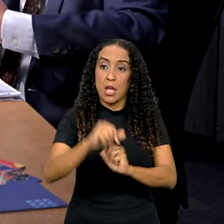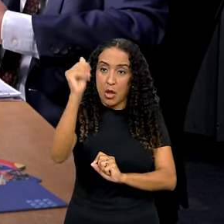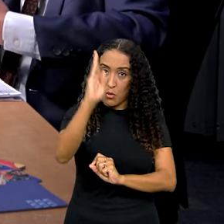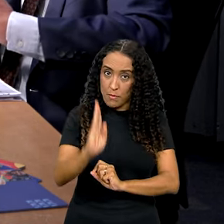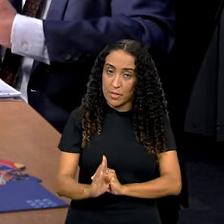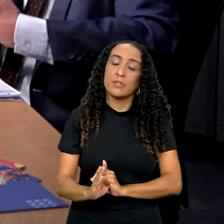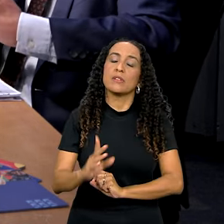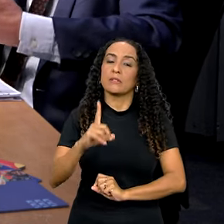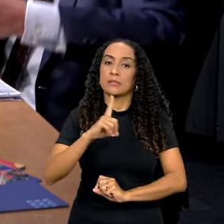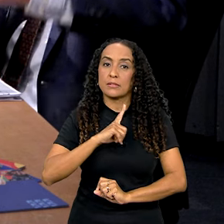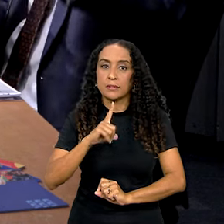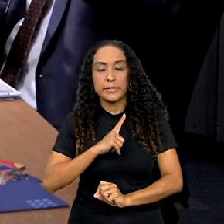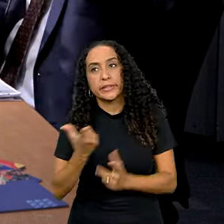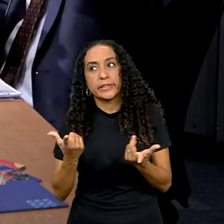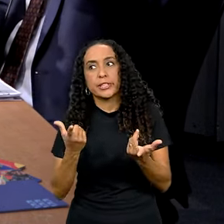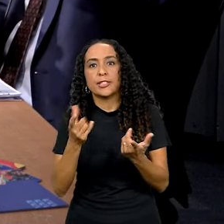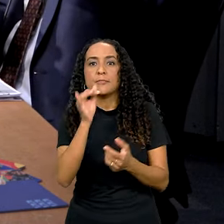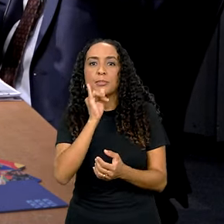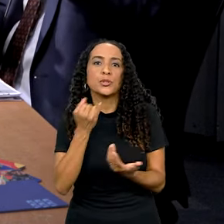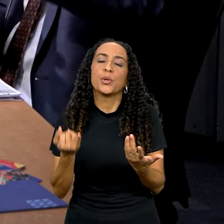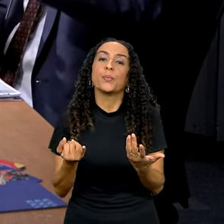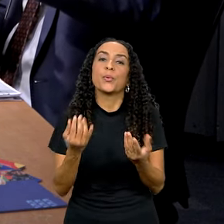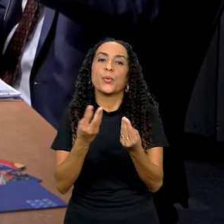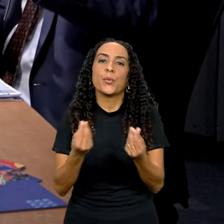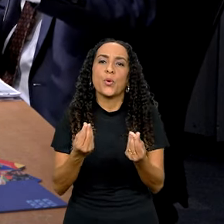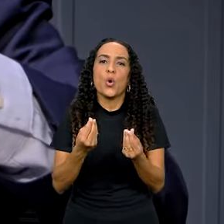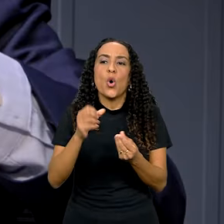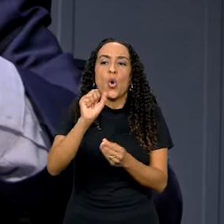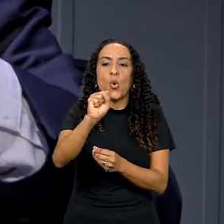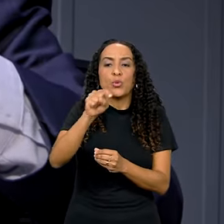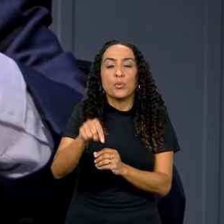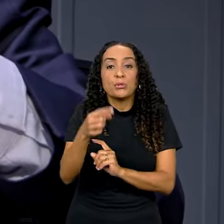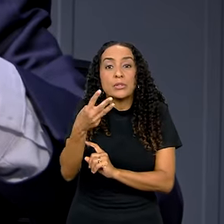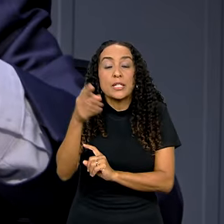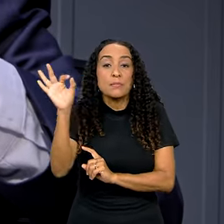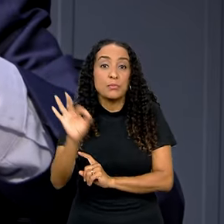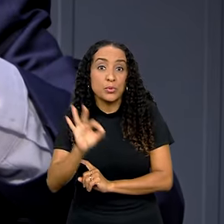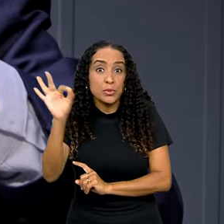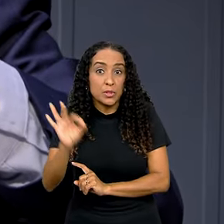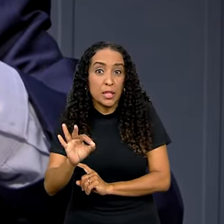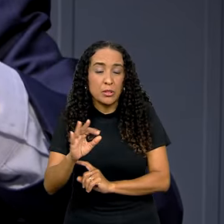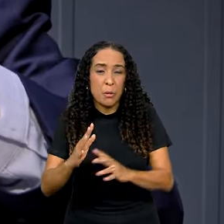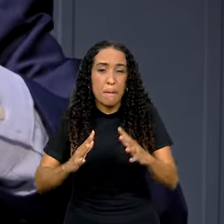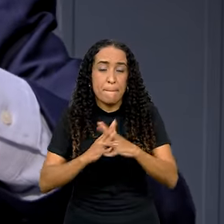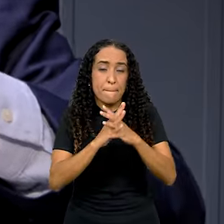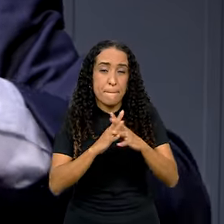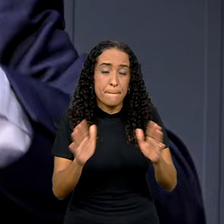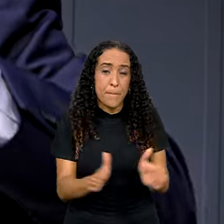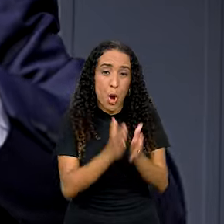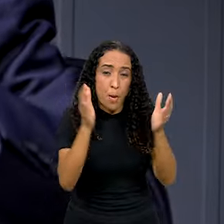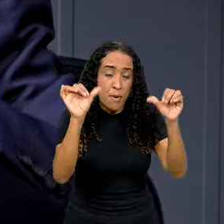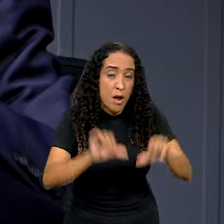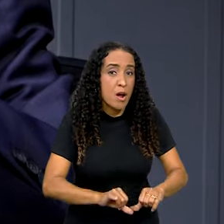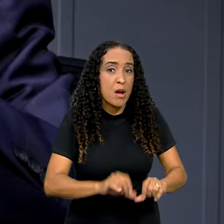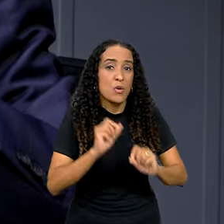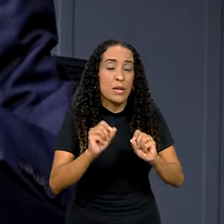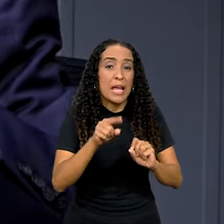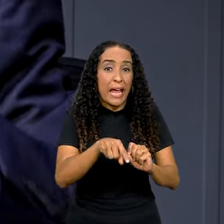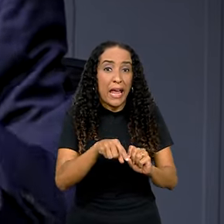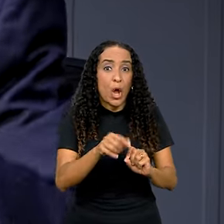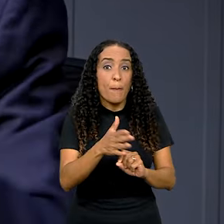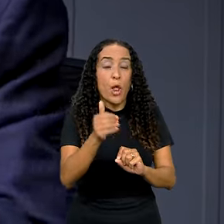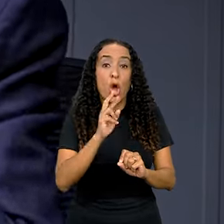que o Brasil tivesse vamos dizer aqui para 8.3% na extrema pobreza que é